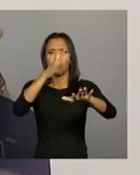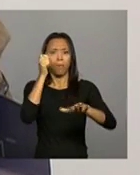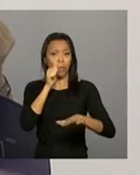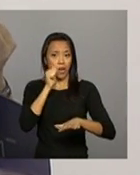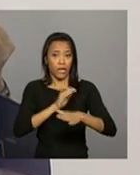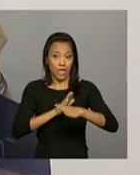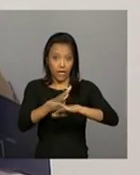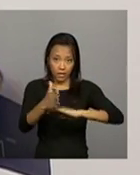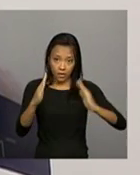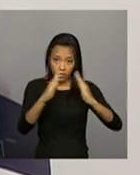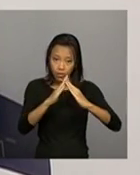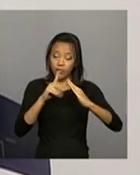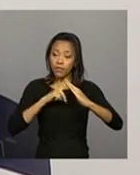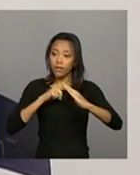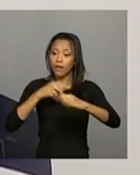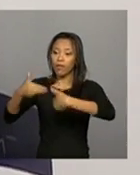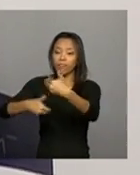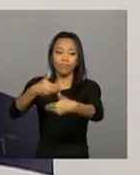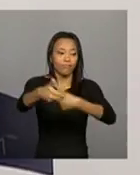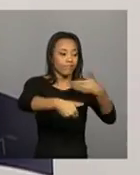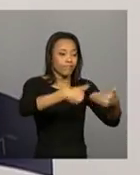incorpora